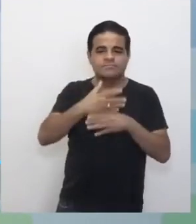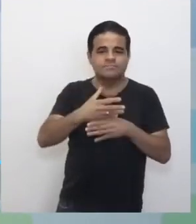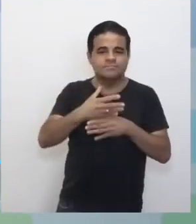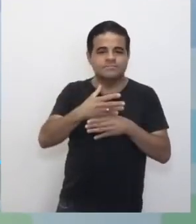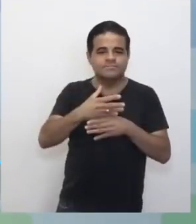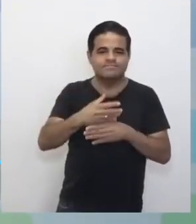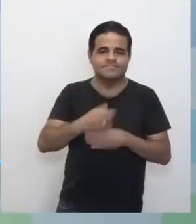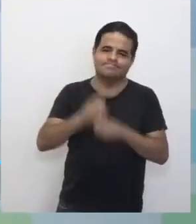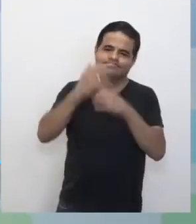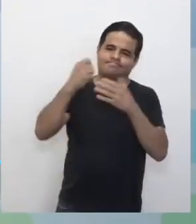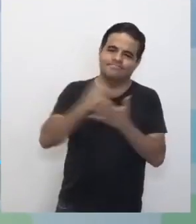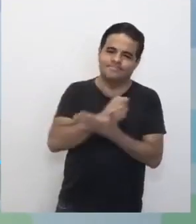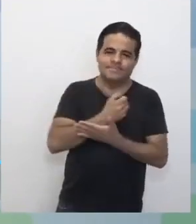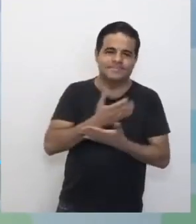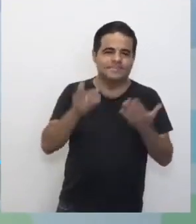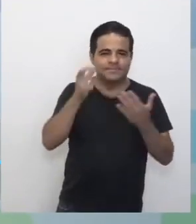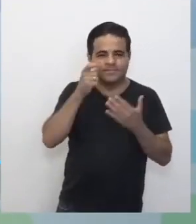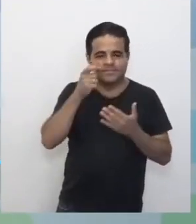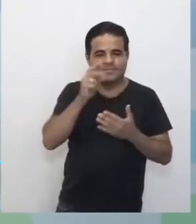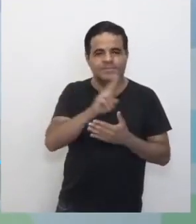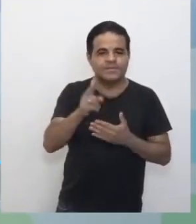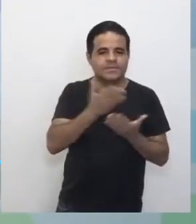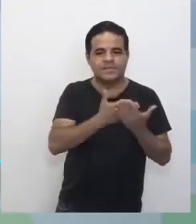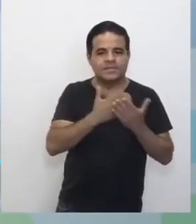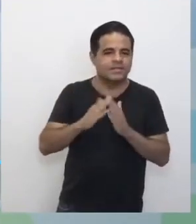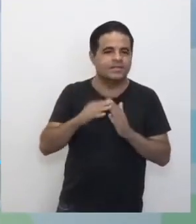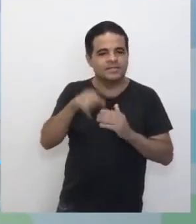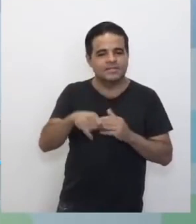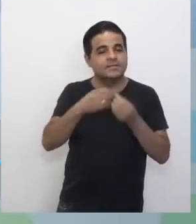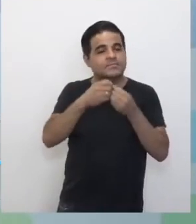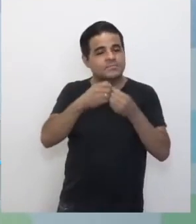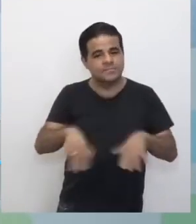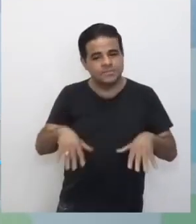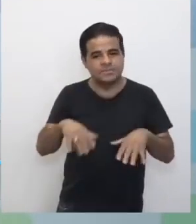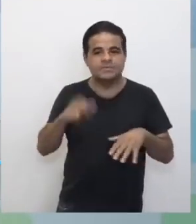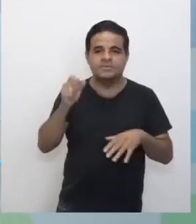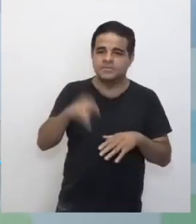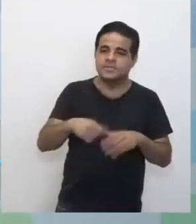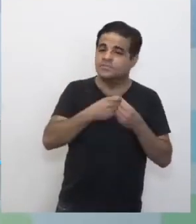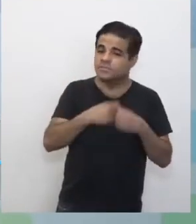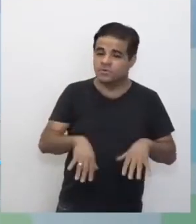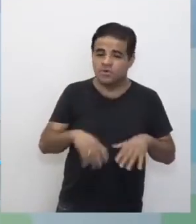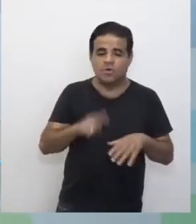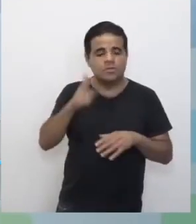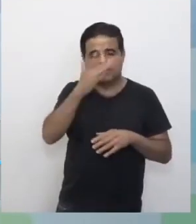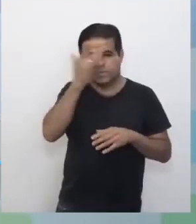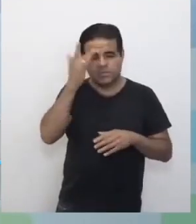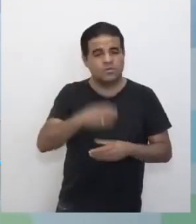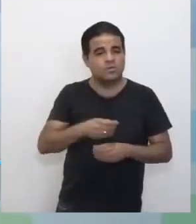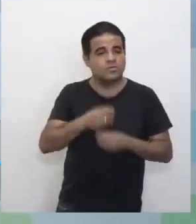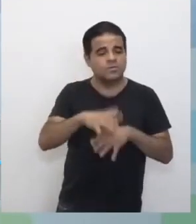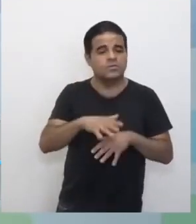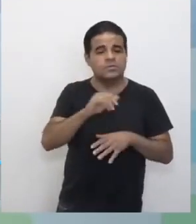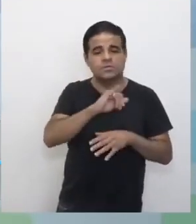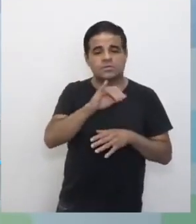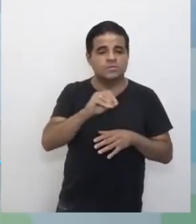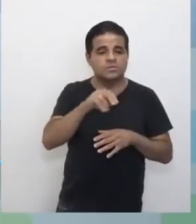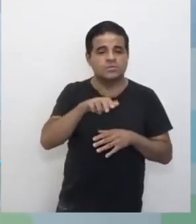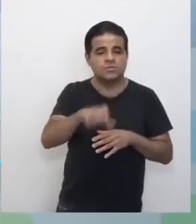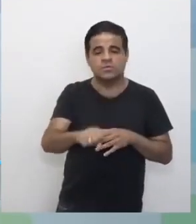aqui, não deu para ver. Eles estão falando esse é o nome da escola. Sim, prejudica, muito, sim. Né? Alguém colocou aqui, aluno Jones,